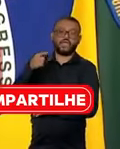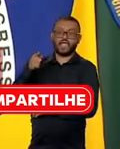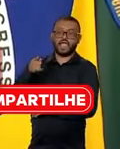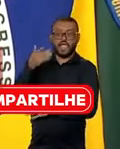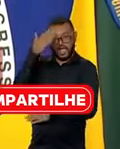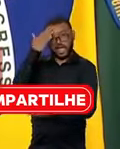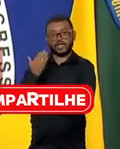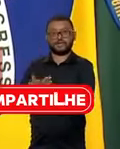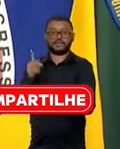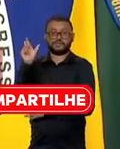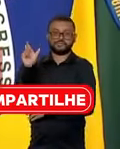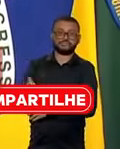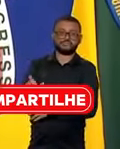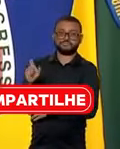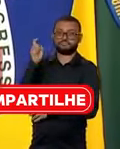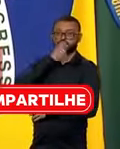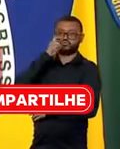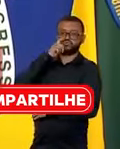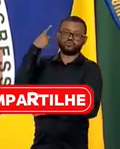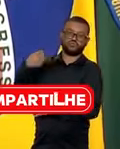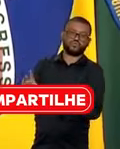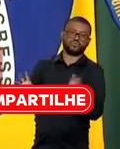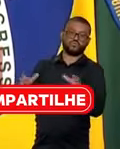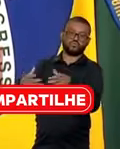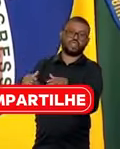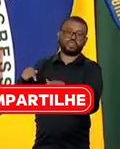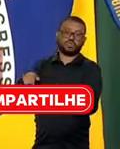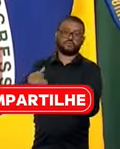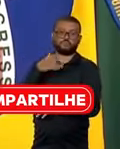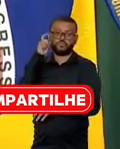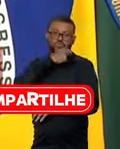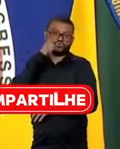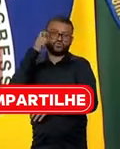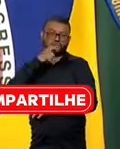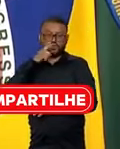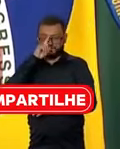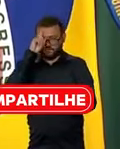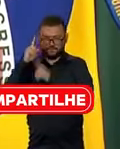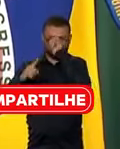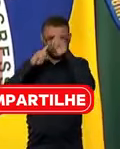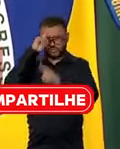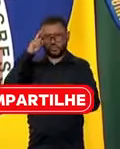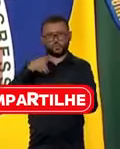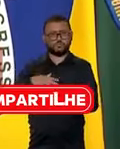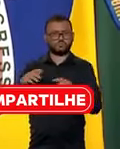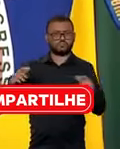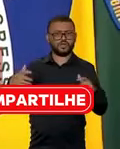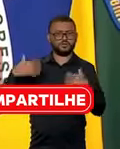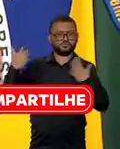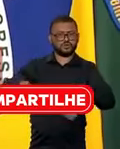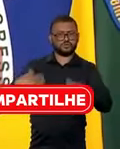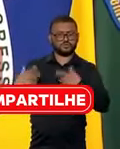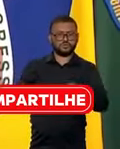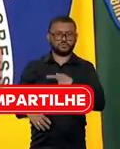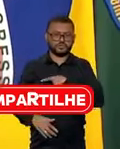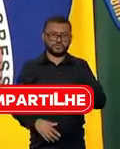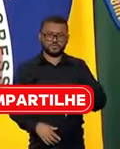vítima de uma mentira, sabe, que talvez foi a maior mentira contada na história da República desse